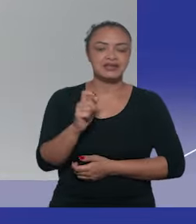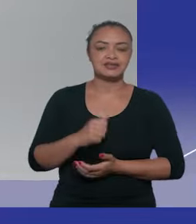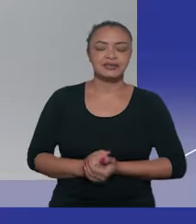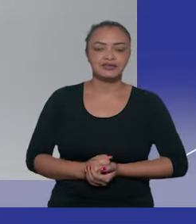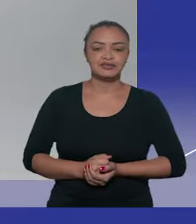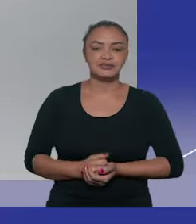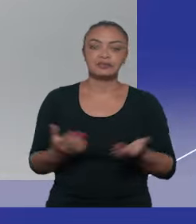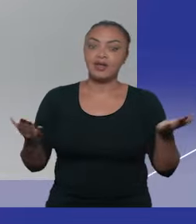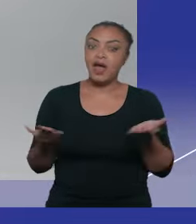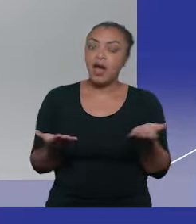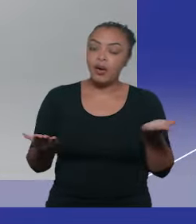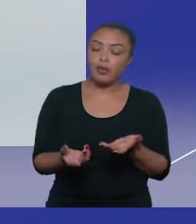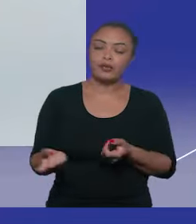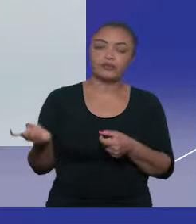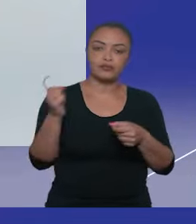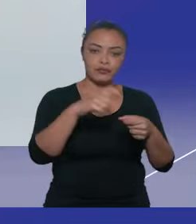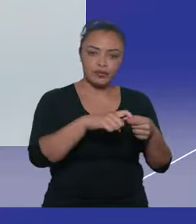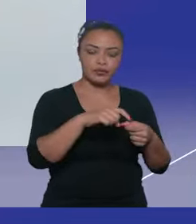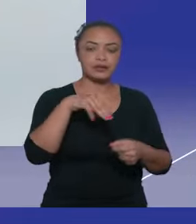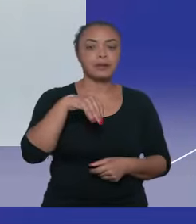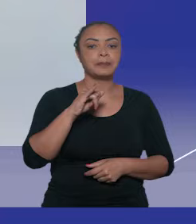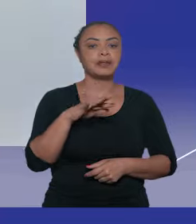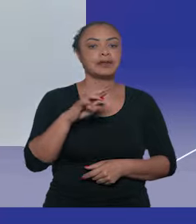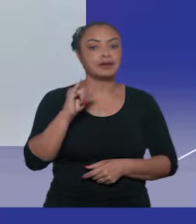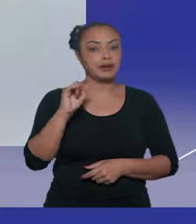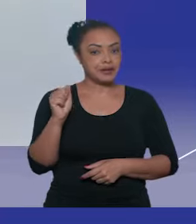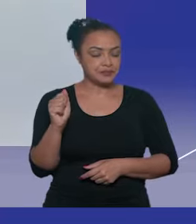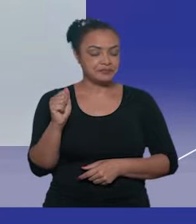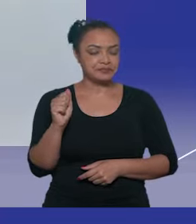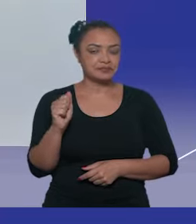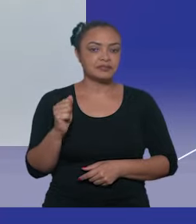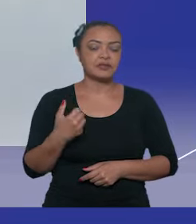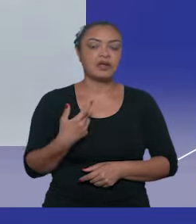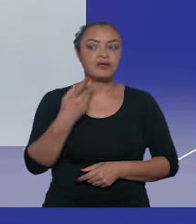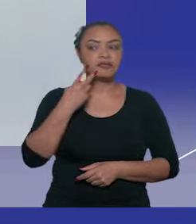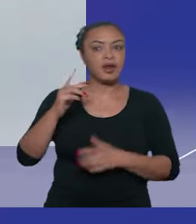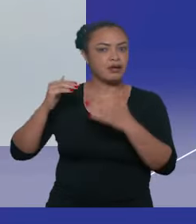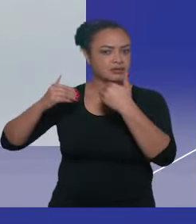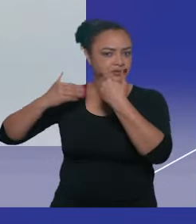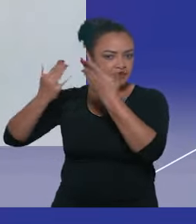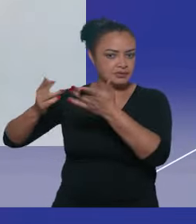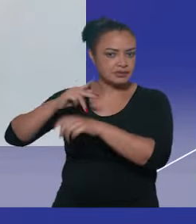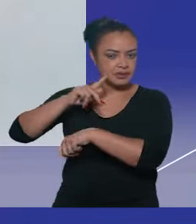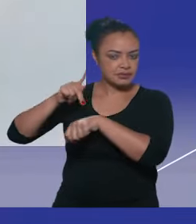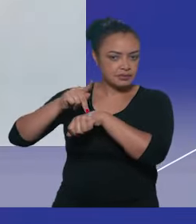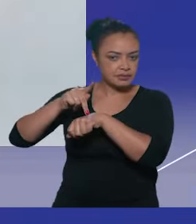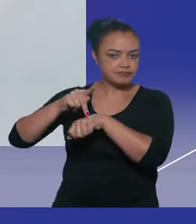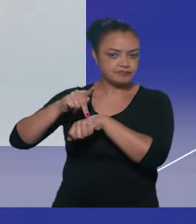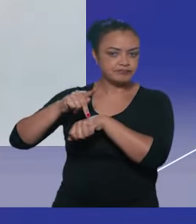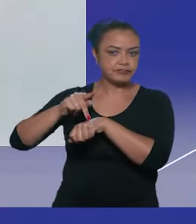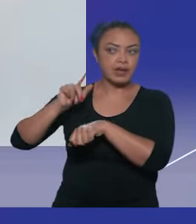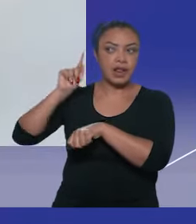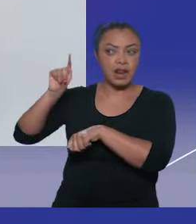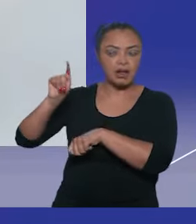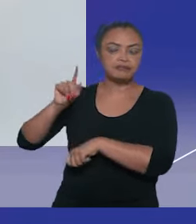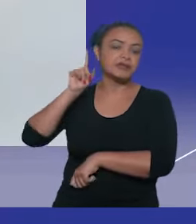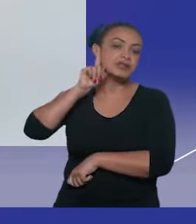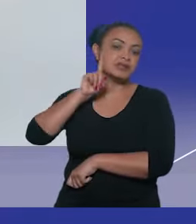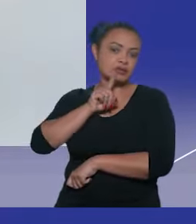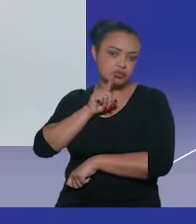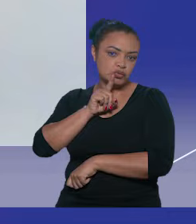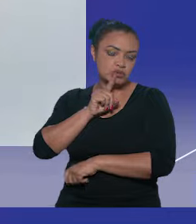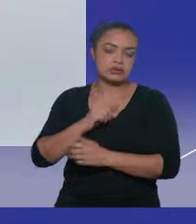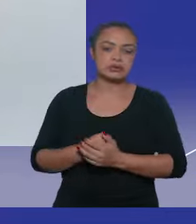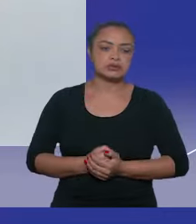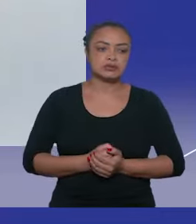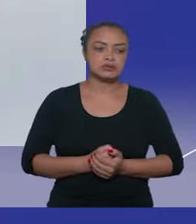interessante. Eu queria voltar para a Miriam, falar um pouquinho de cenário internacional, Eu queria olhar para os Estados Unidos,